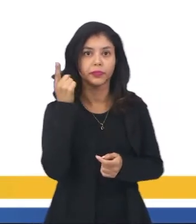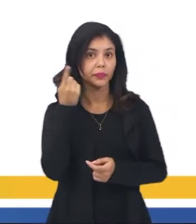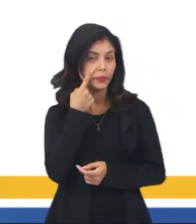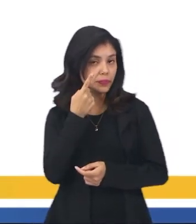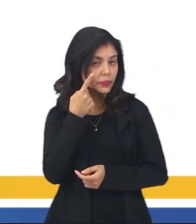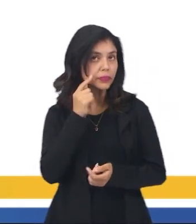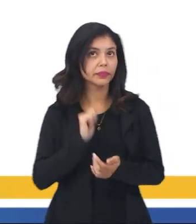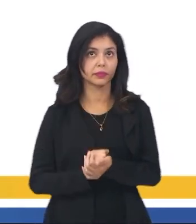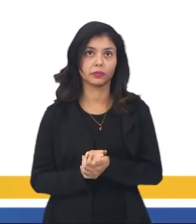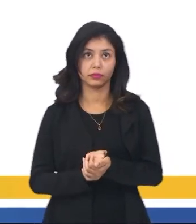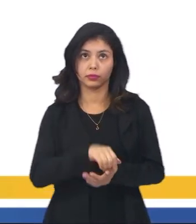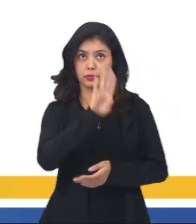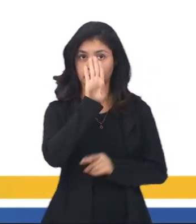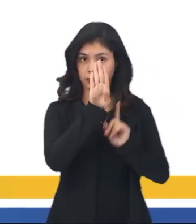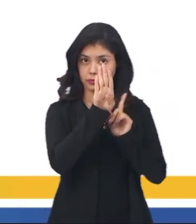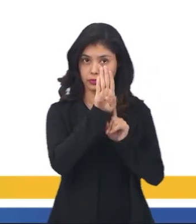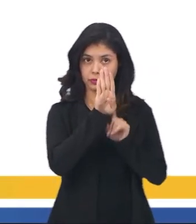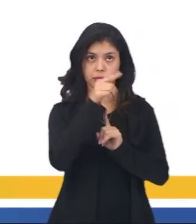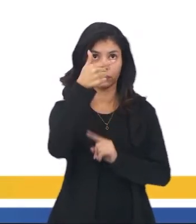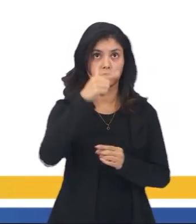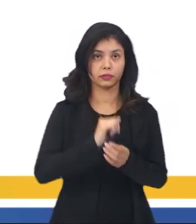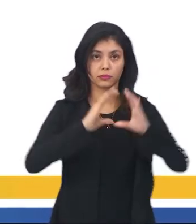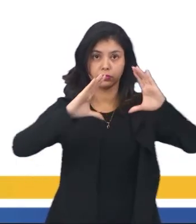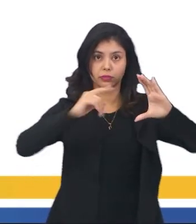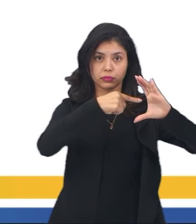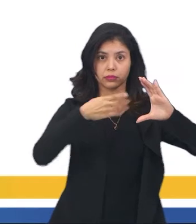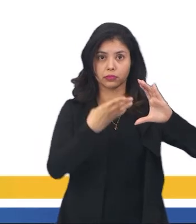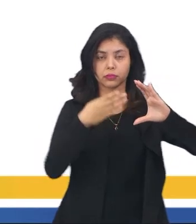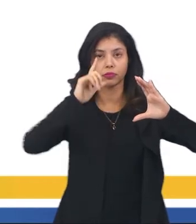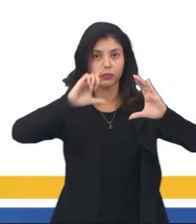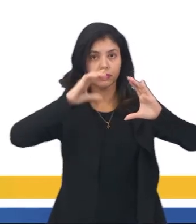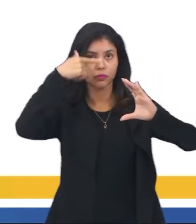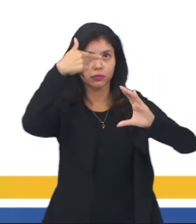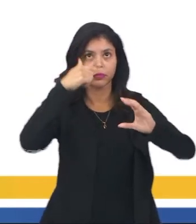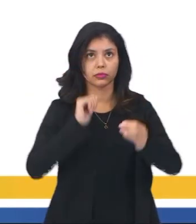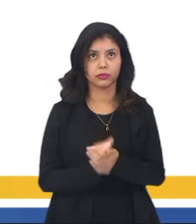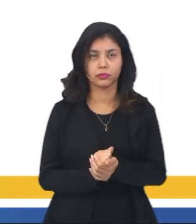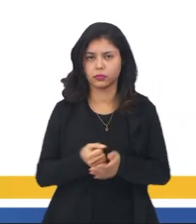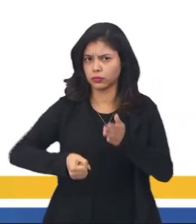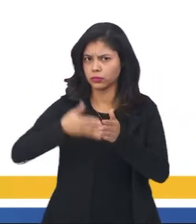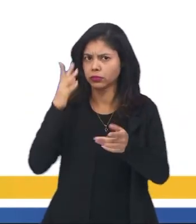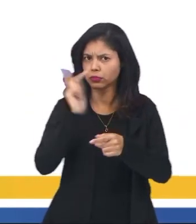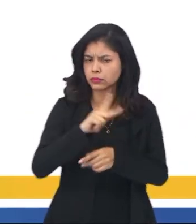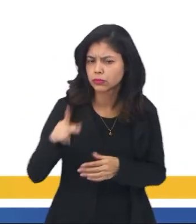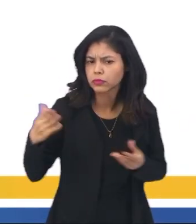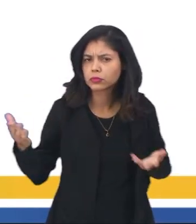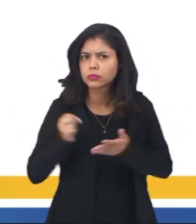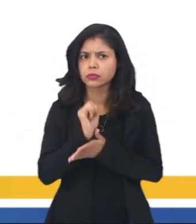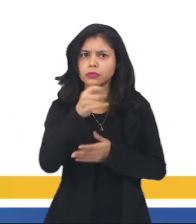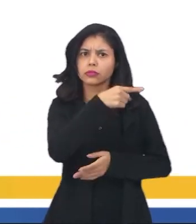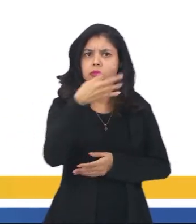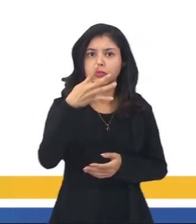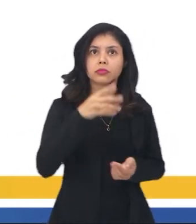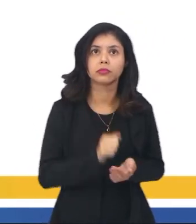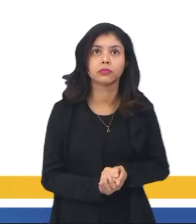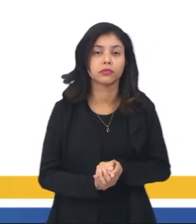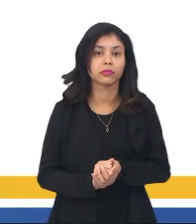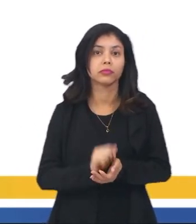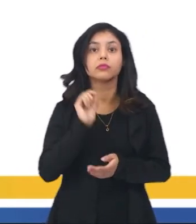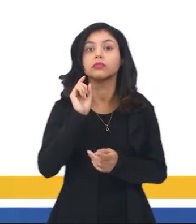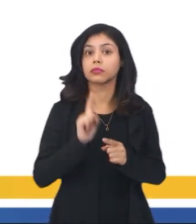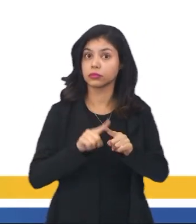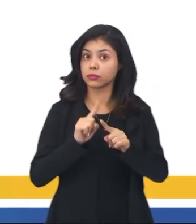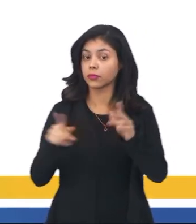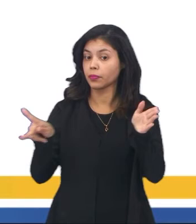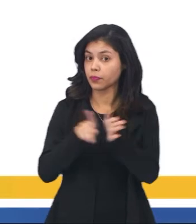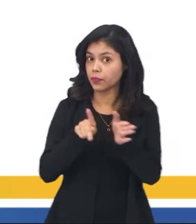colocar aqui o b ao quadrado, o b é menos 4, coloque ao quadrado. Muitos alunos perguntam, professor, esse menos 4? Esse menos 4 é da